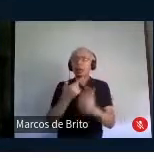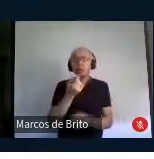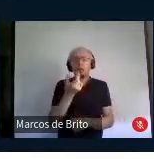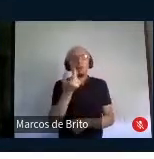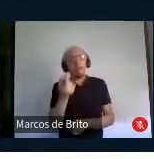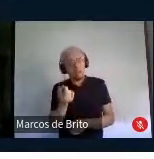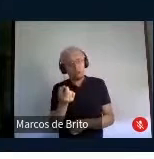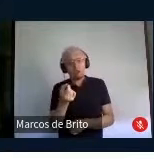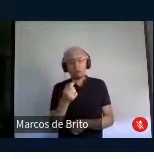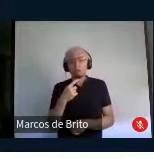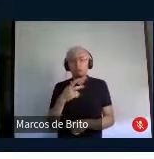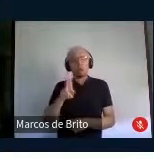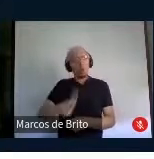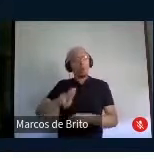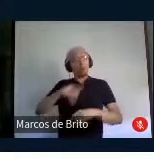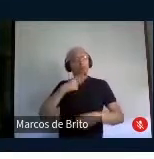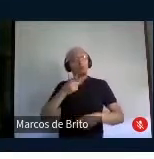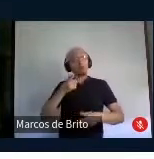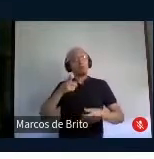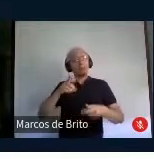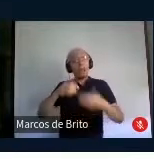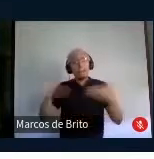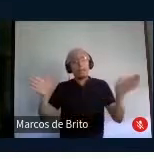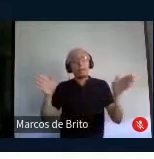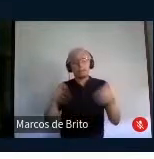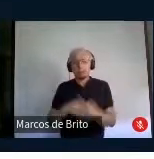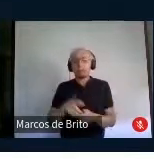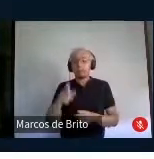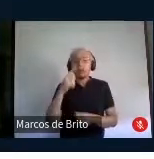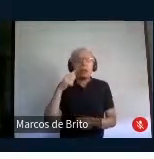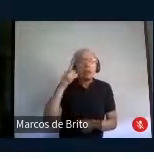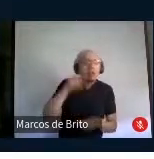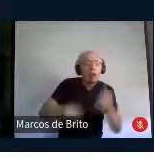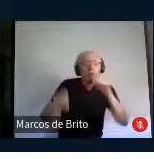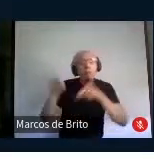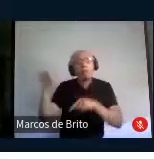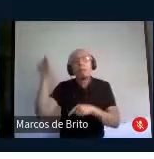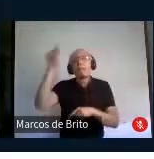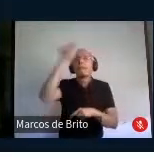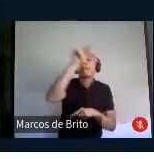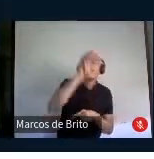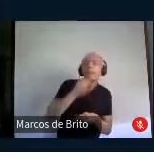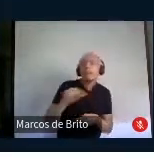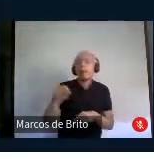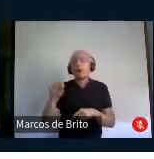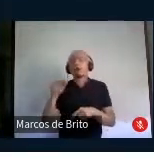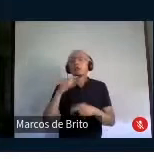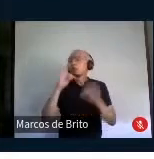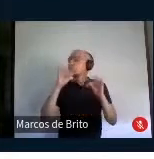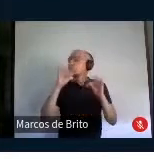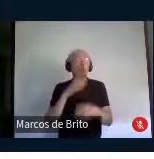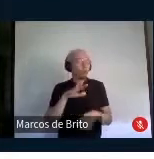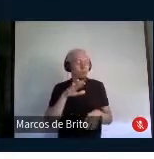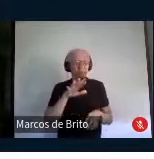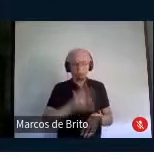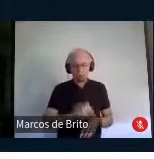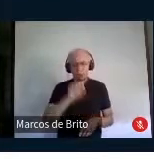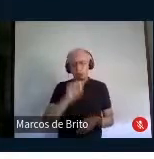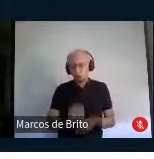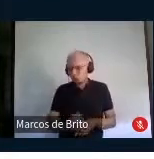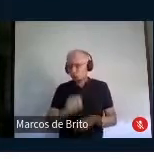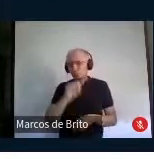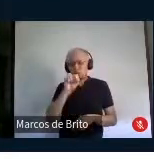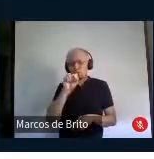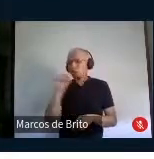como vocês podem visualizar aqui na imagem. Eles estão presentes em todas as regiões do país, em todos